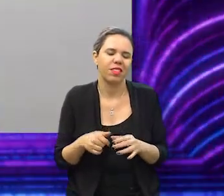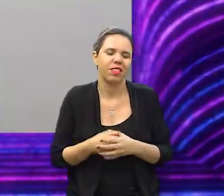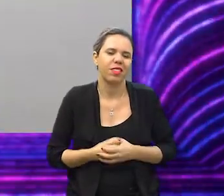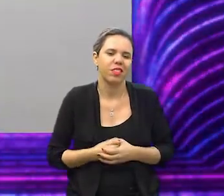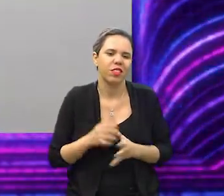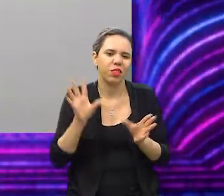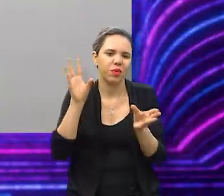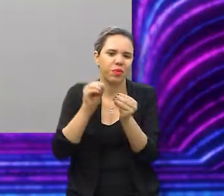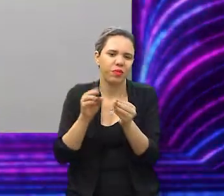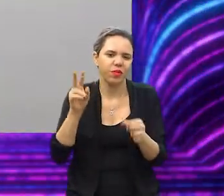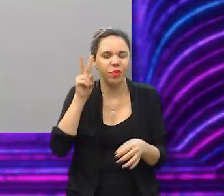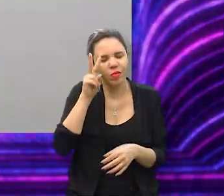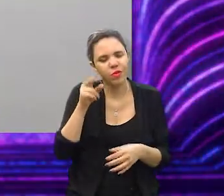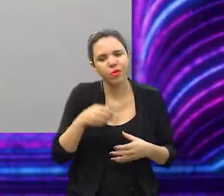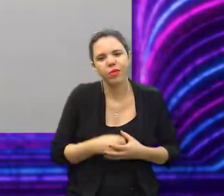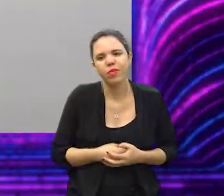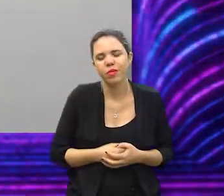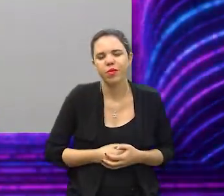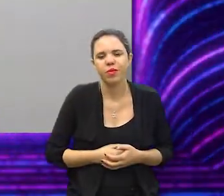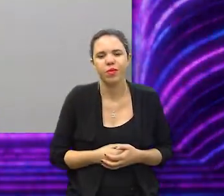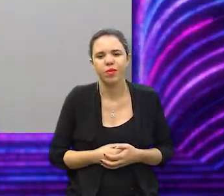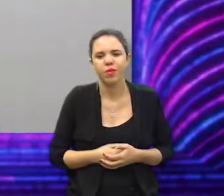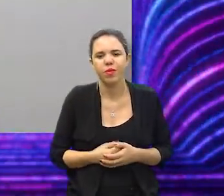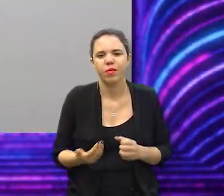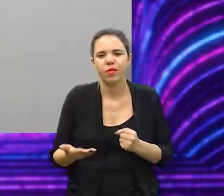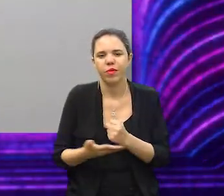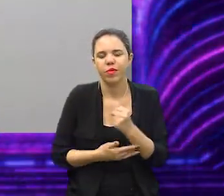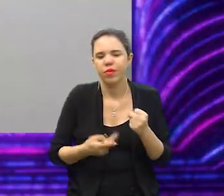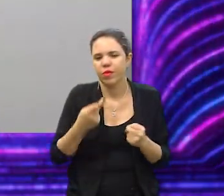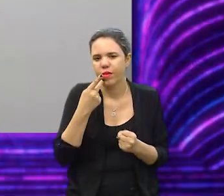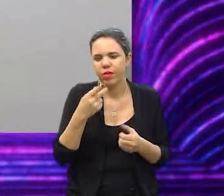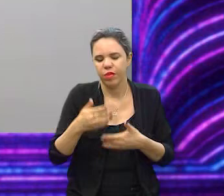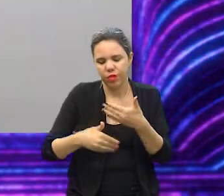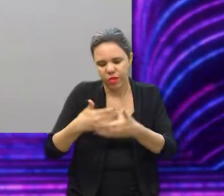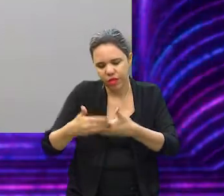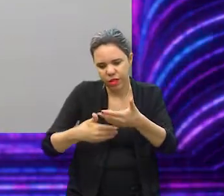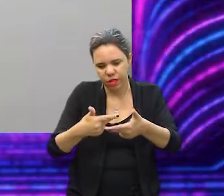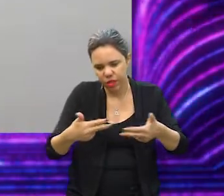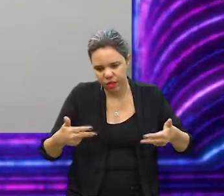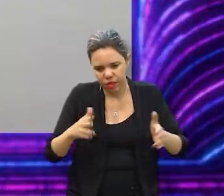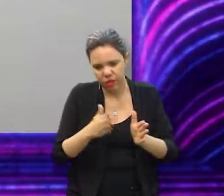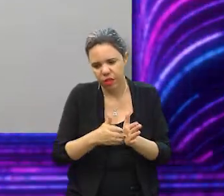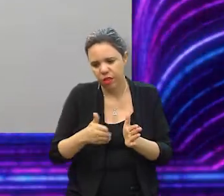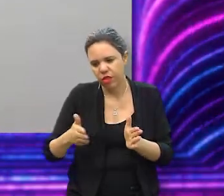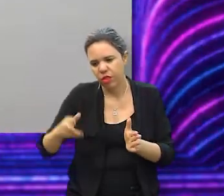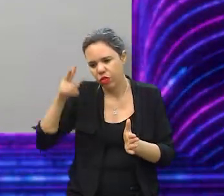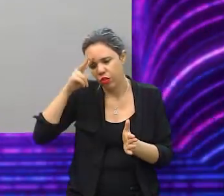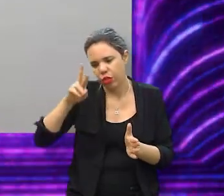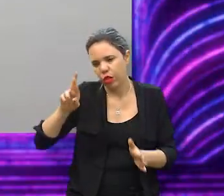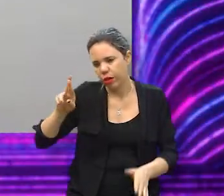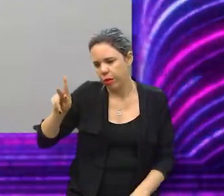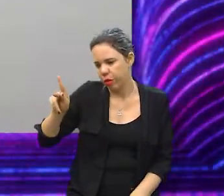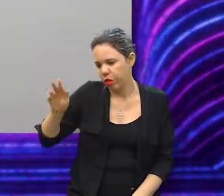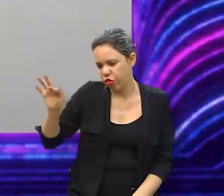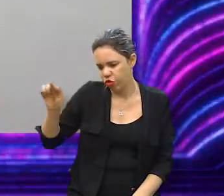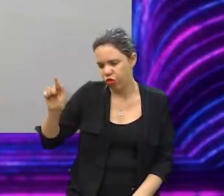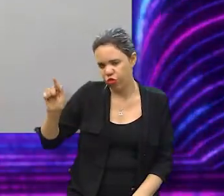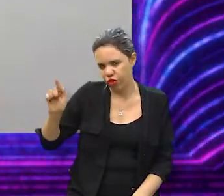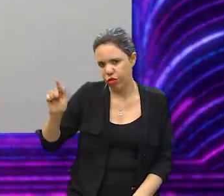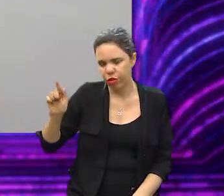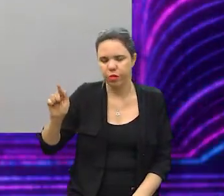é o resumo da história e é basicamente o que eu falei, é uma sequência de história de RPG, né, então é